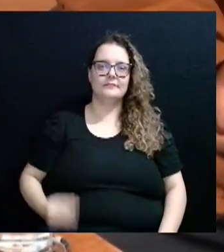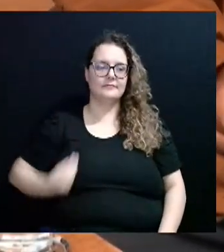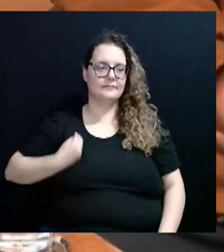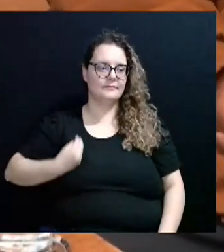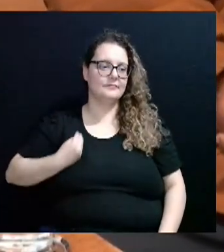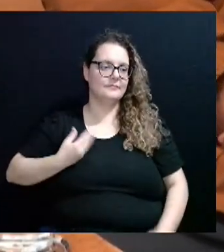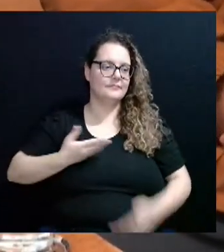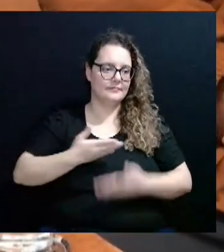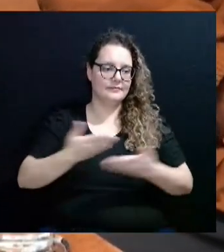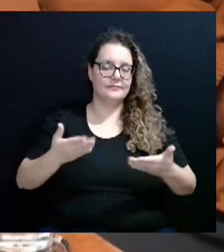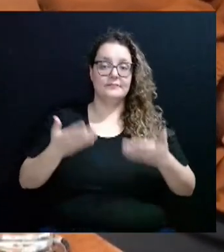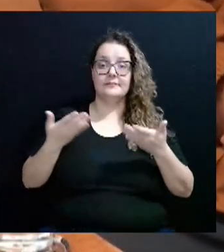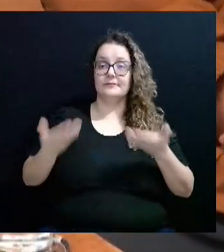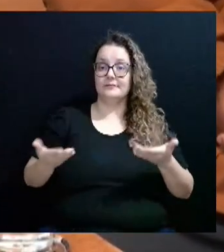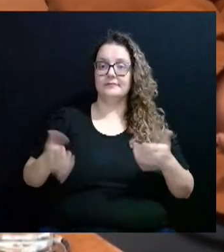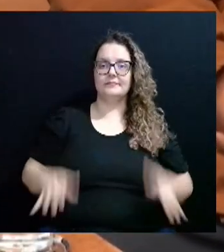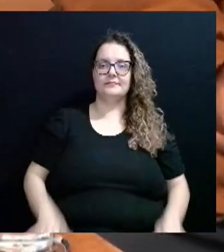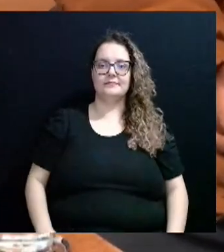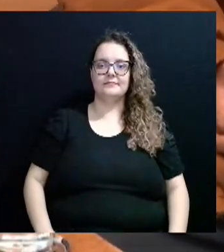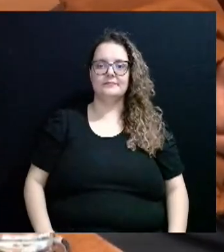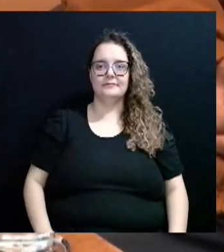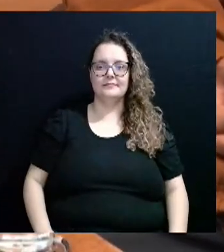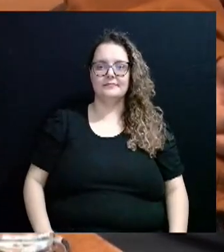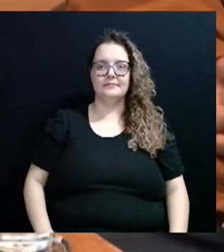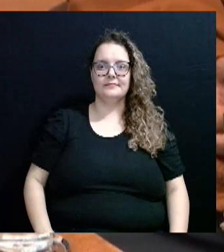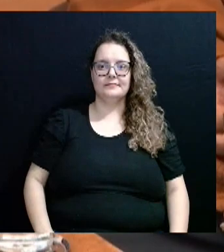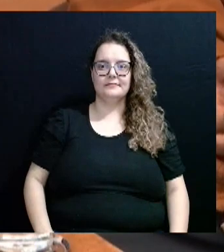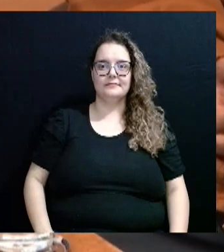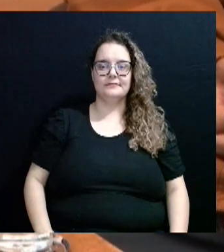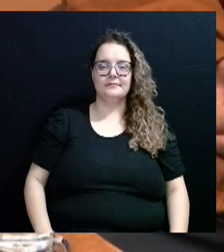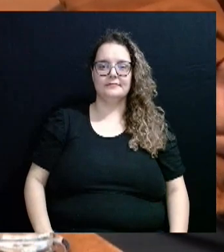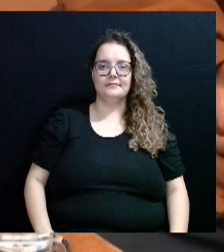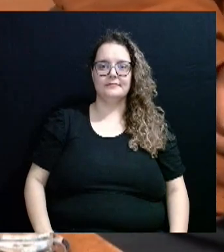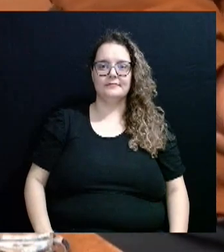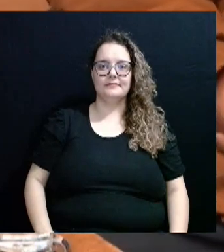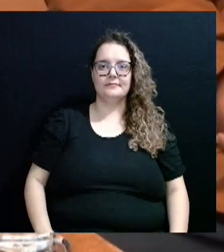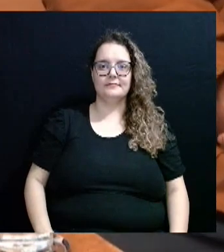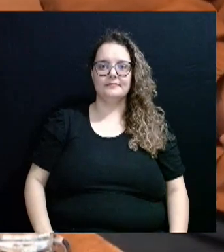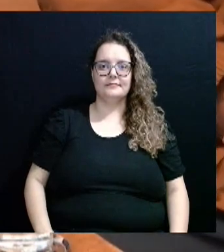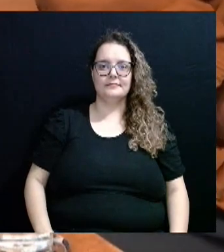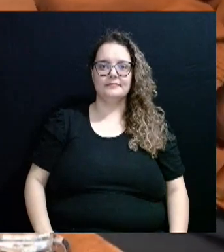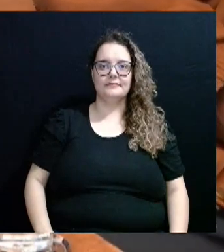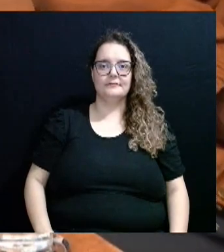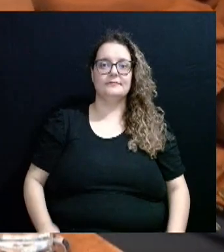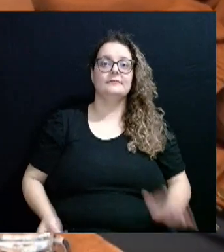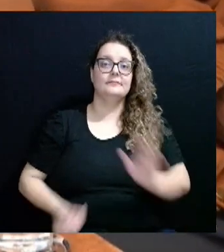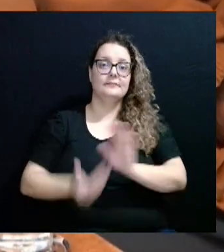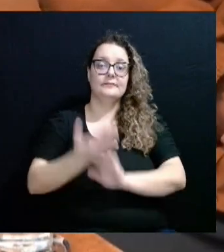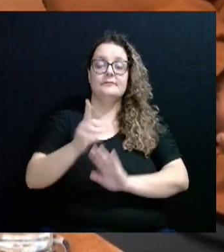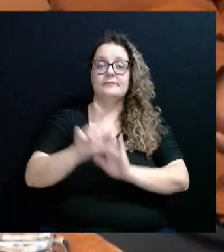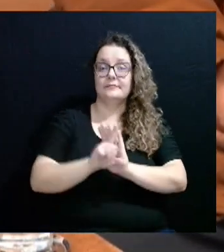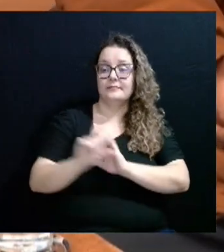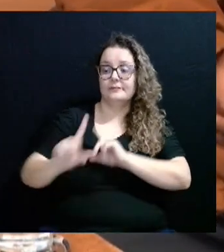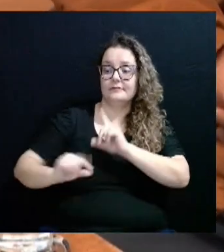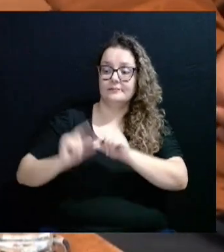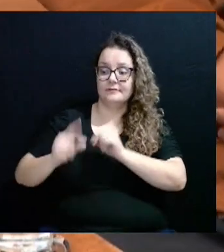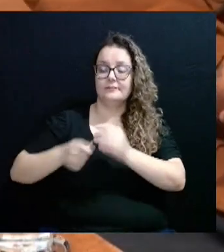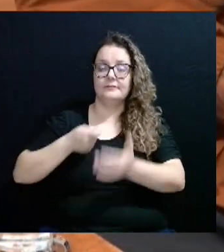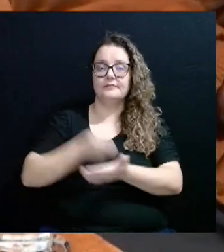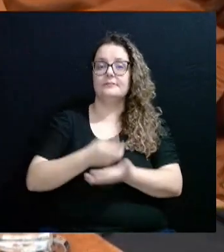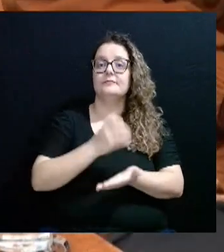Bom, desde o surgimento da Lei das Emendas Impositivas, a gente